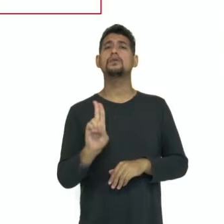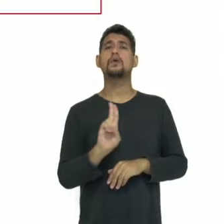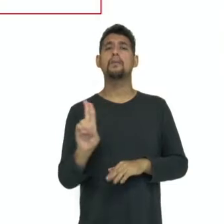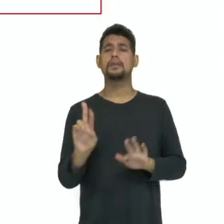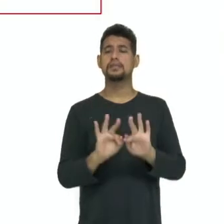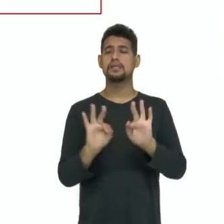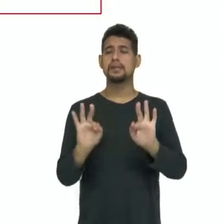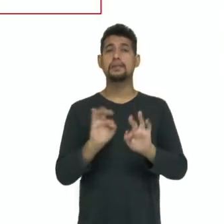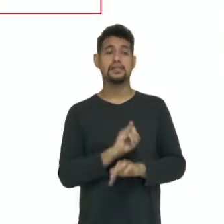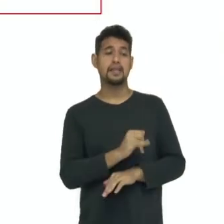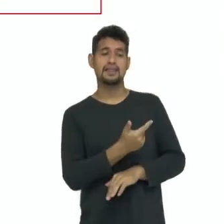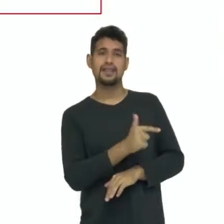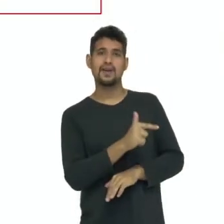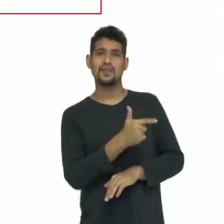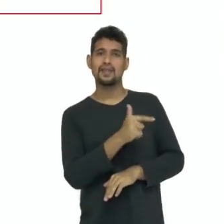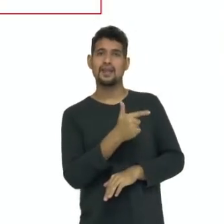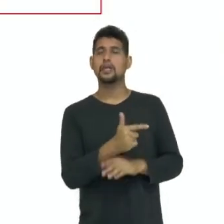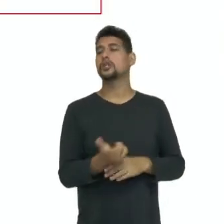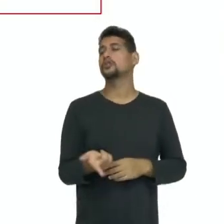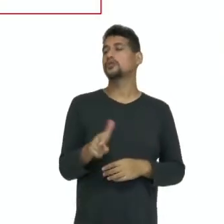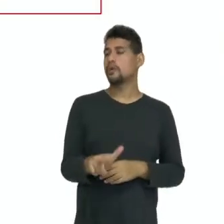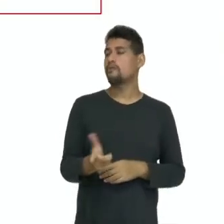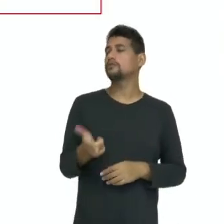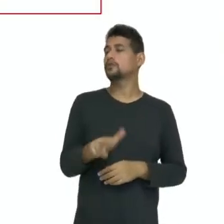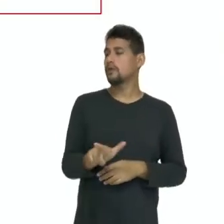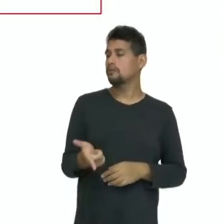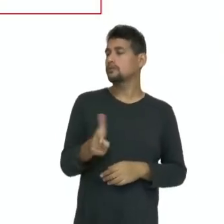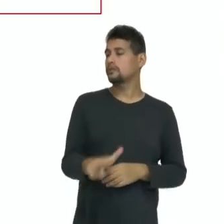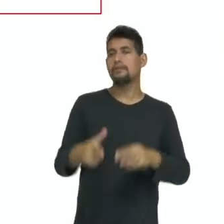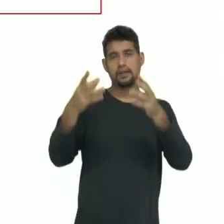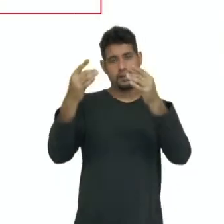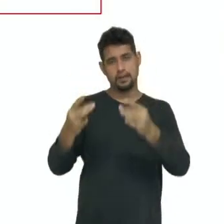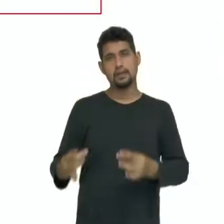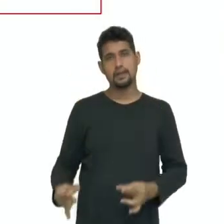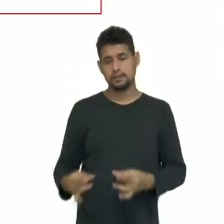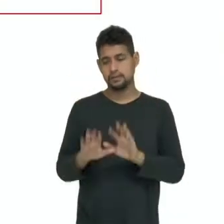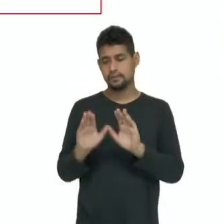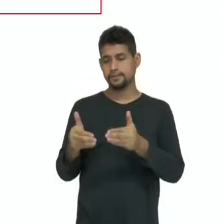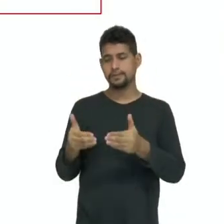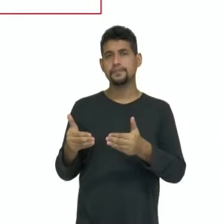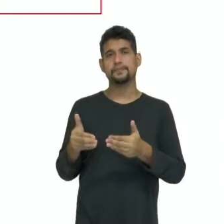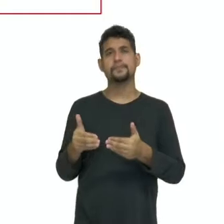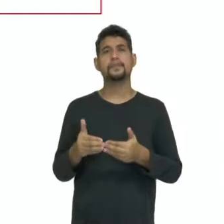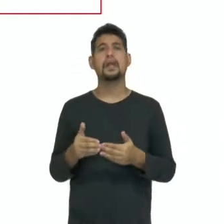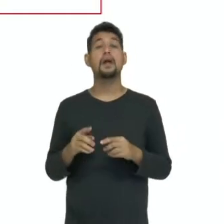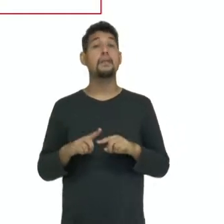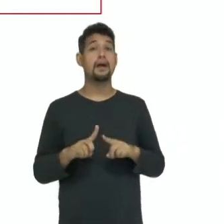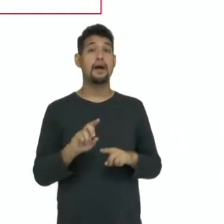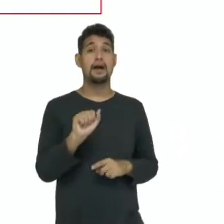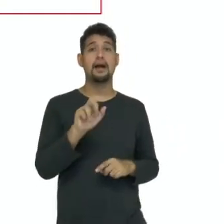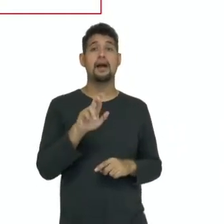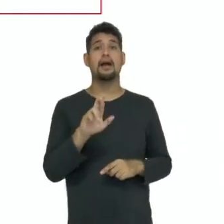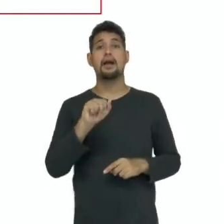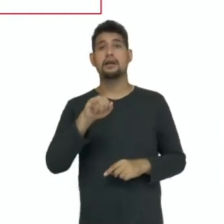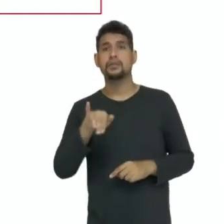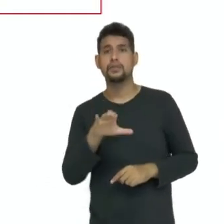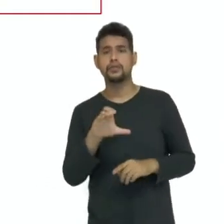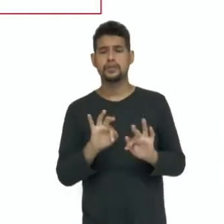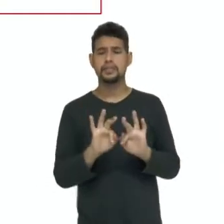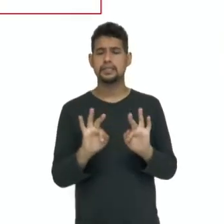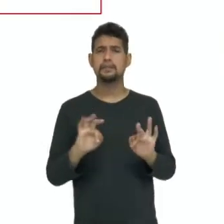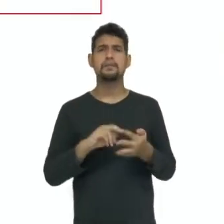quando não ocorre repetição de elementos em um agrupamento. Em arranjos simples,